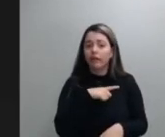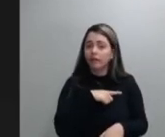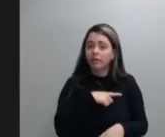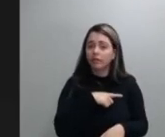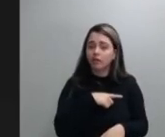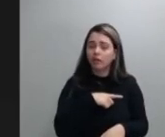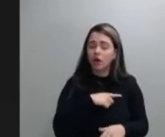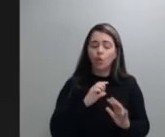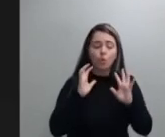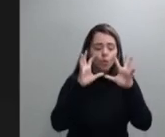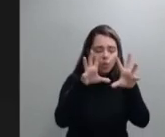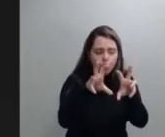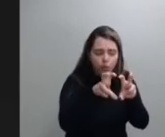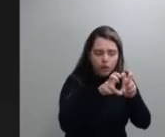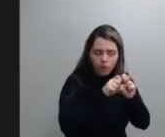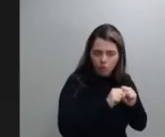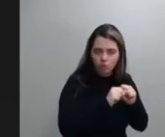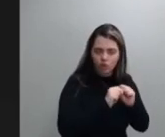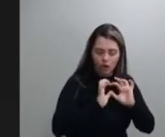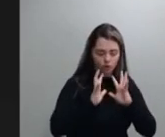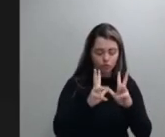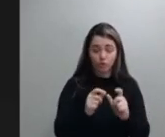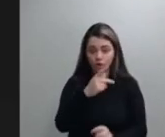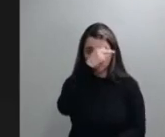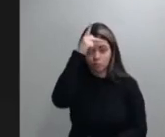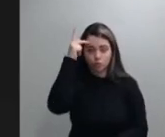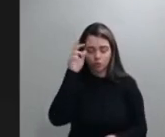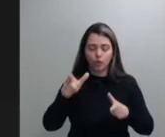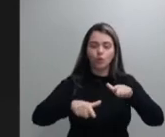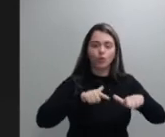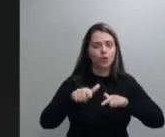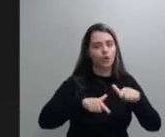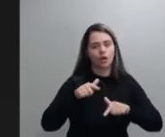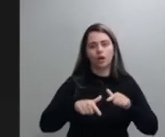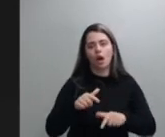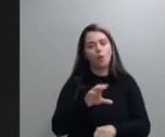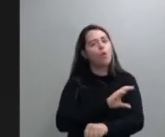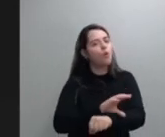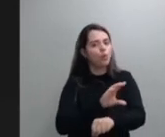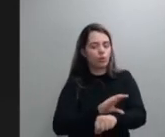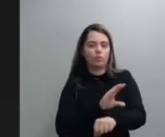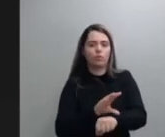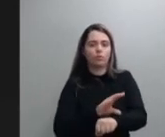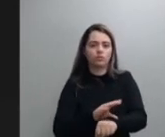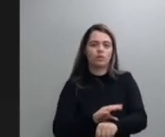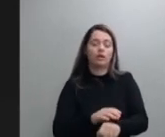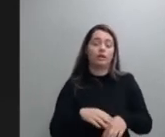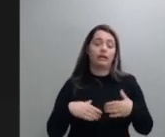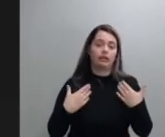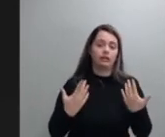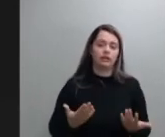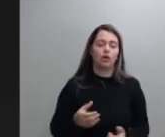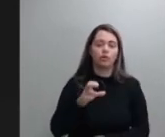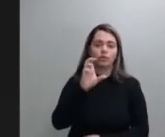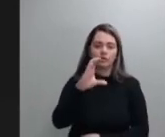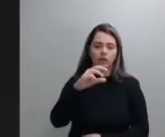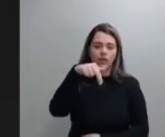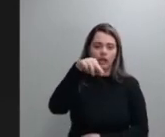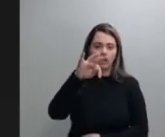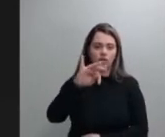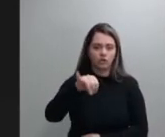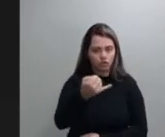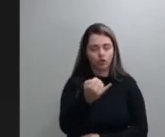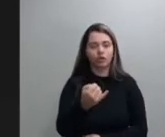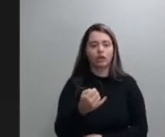comissão foi feita ressalva em referência e observada a decisão prolatada pelo CNJ no PCA número tal e